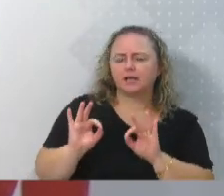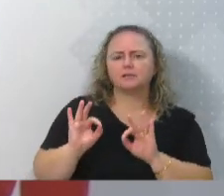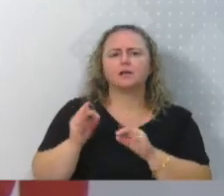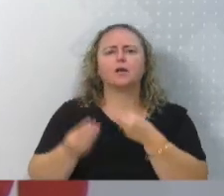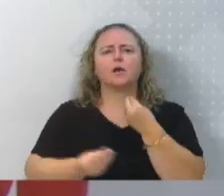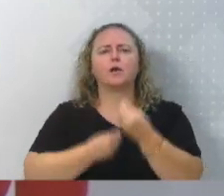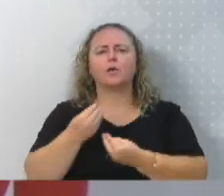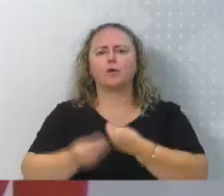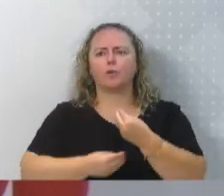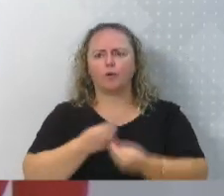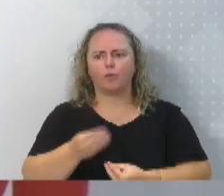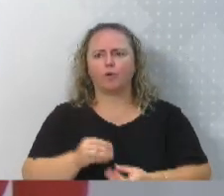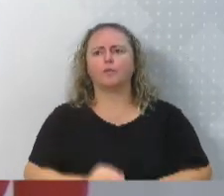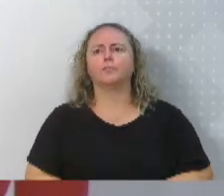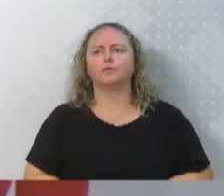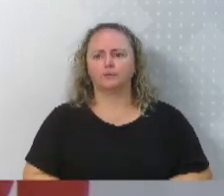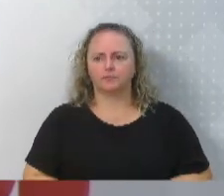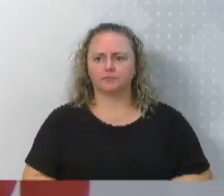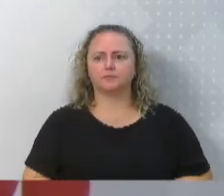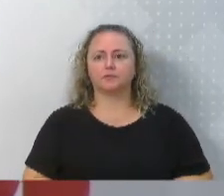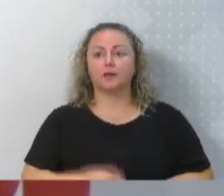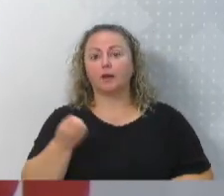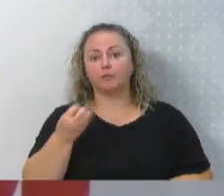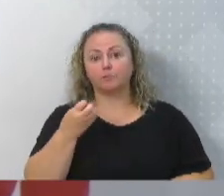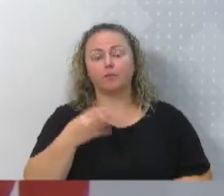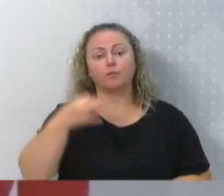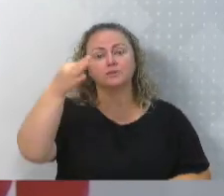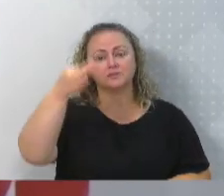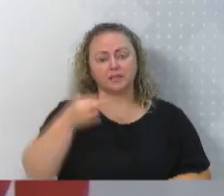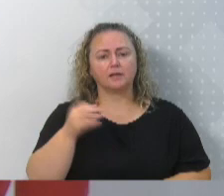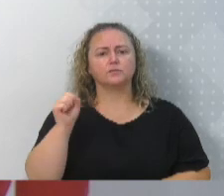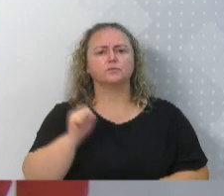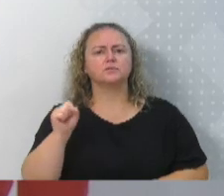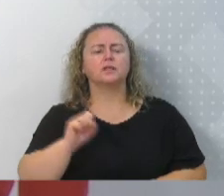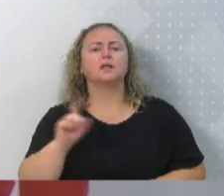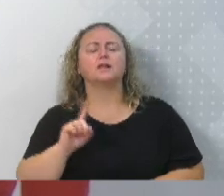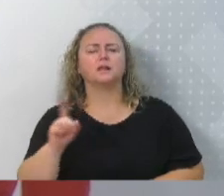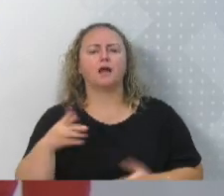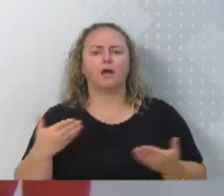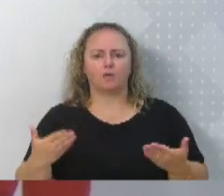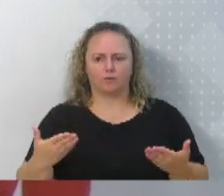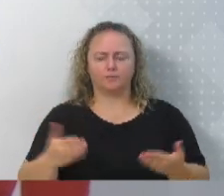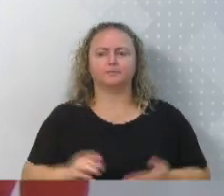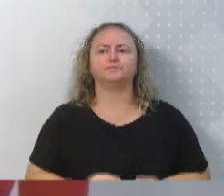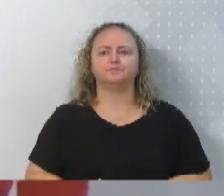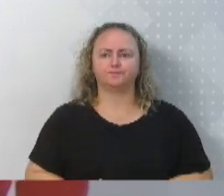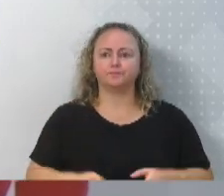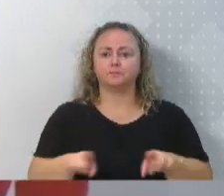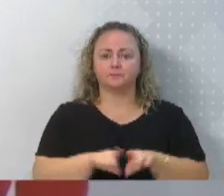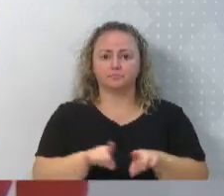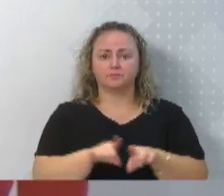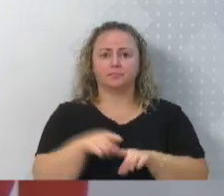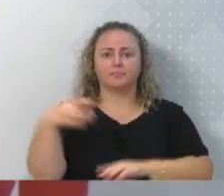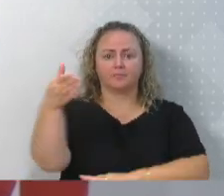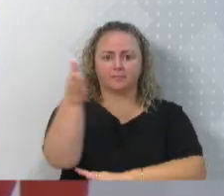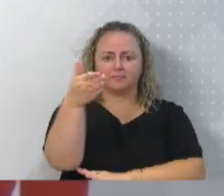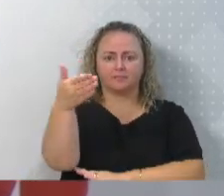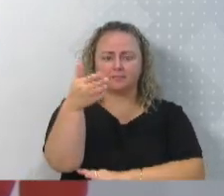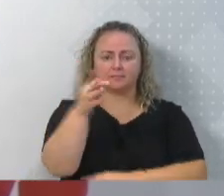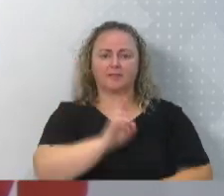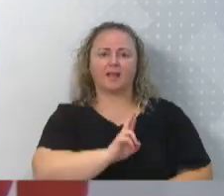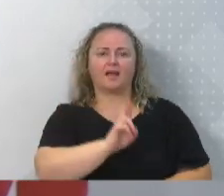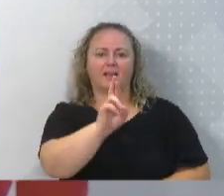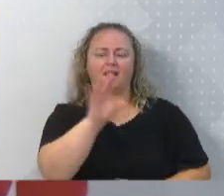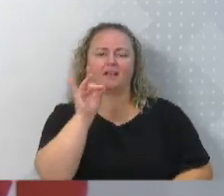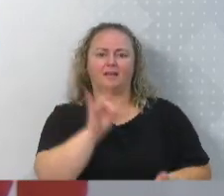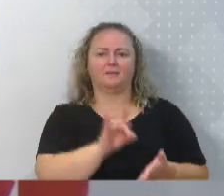né E se ela está com um bom estado de conservação e dizer que ela representa muito ainda hoje né